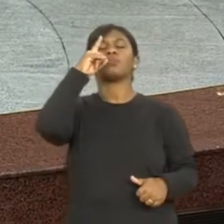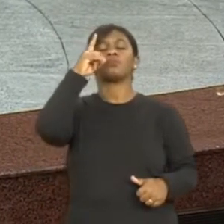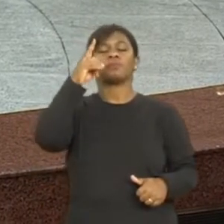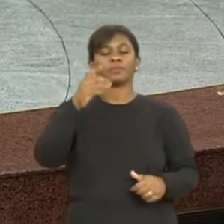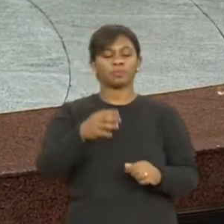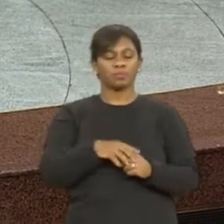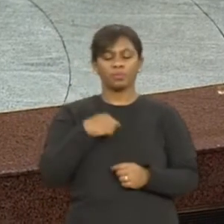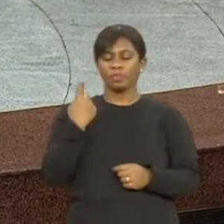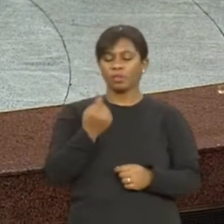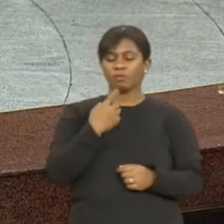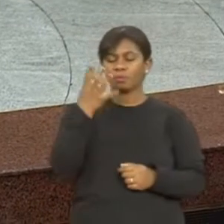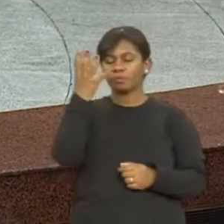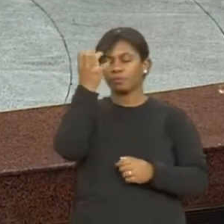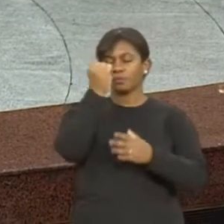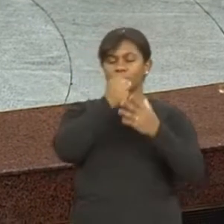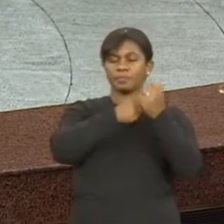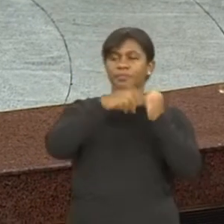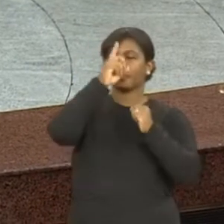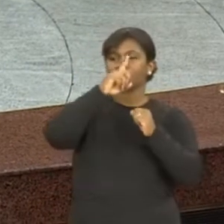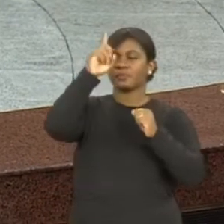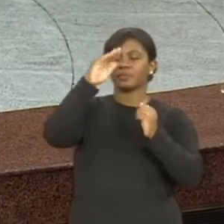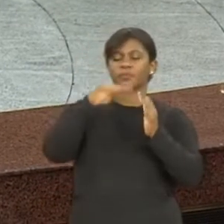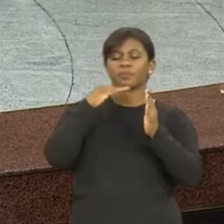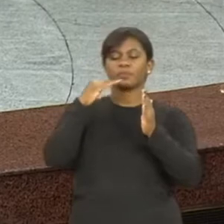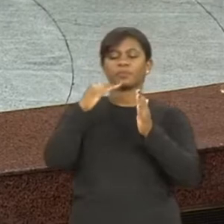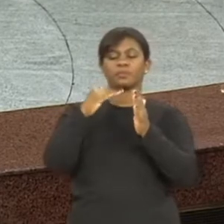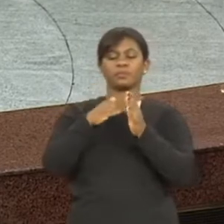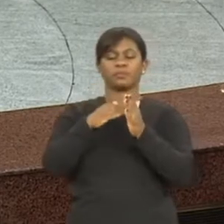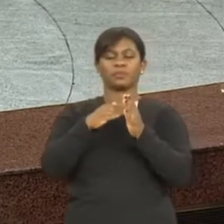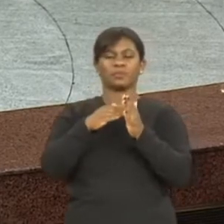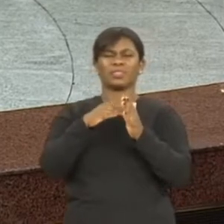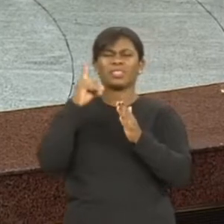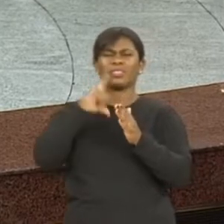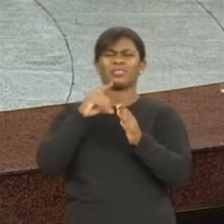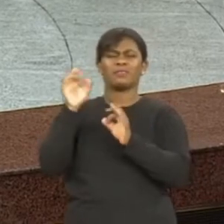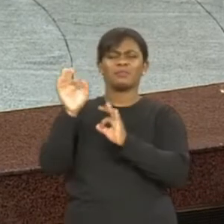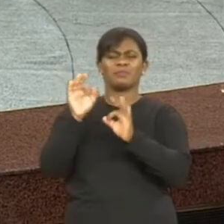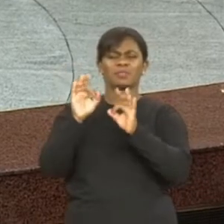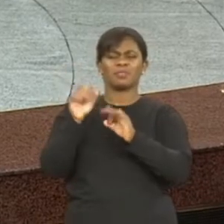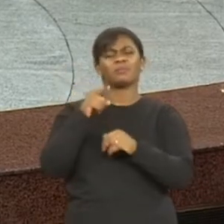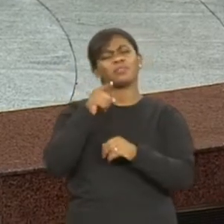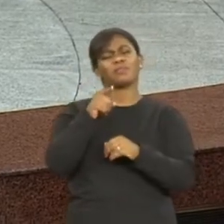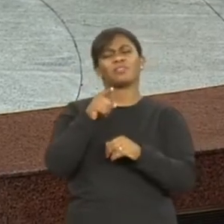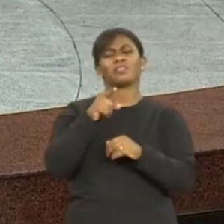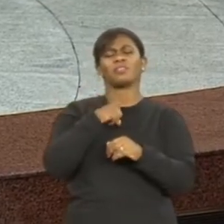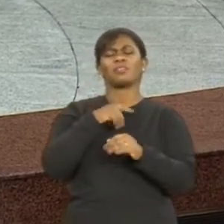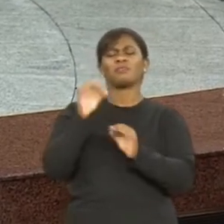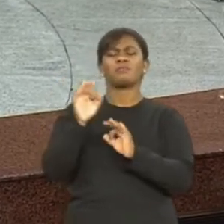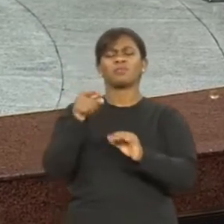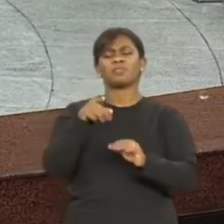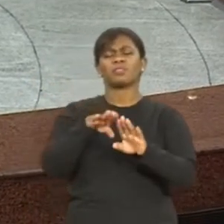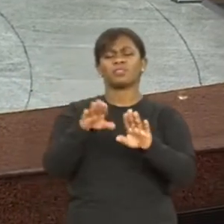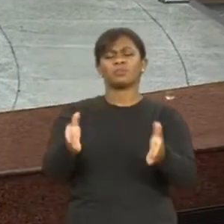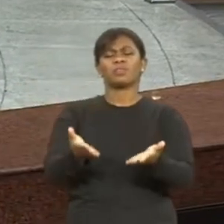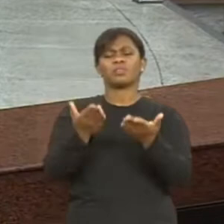Nós vamos buscar o Deus Todo-Poderoso, que tem um plano para você. Tem um plano para você no altar. O